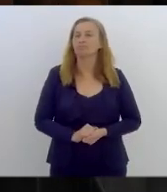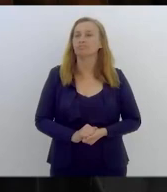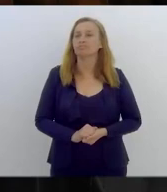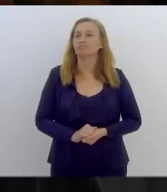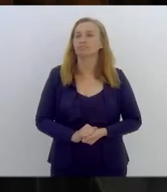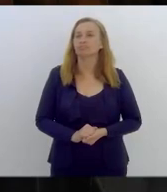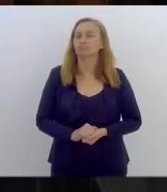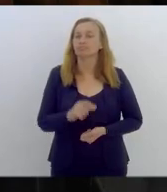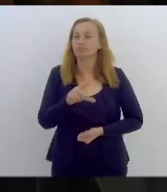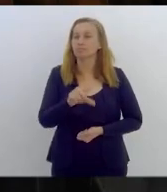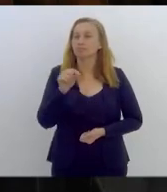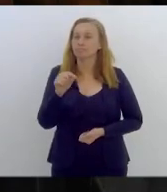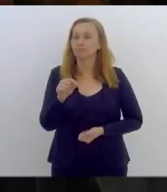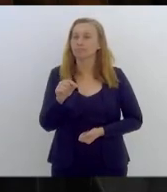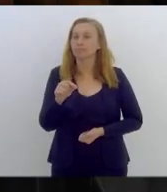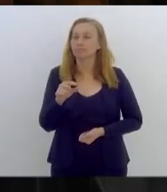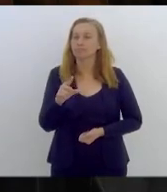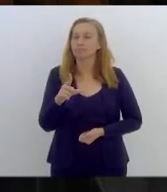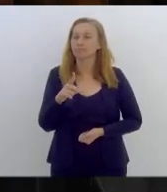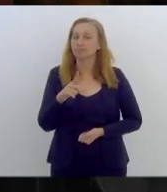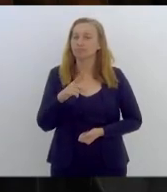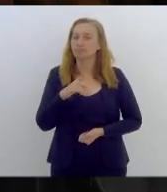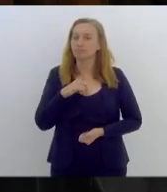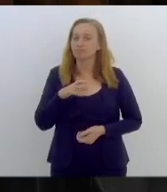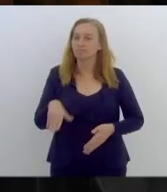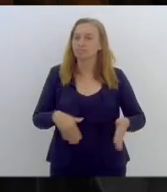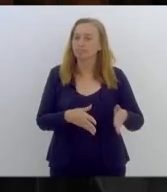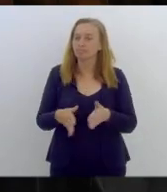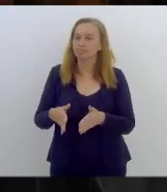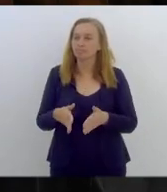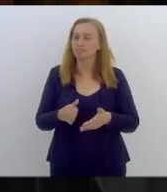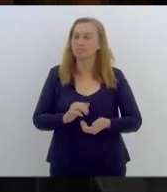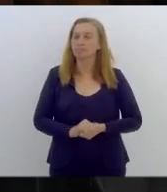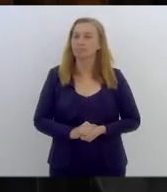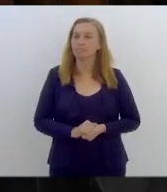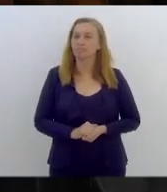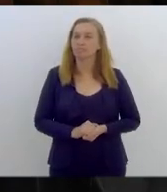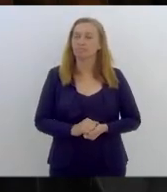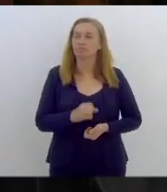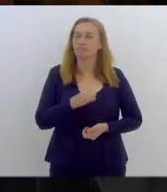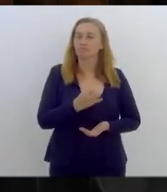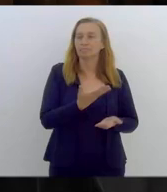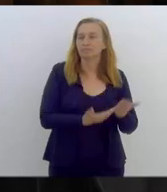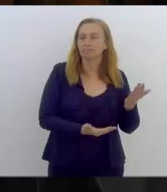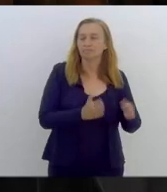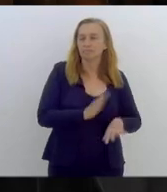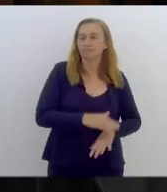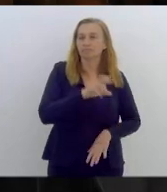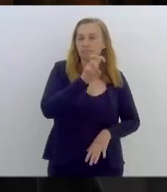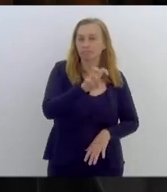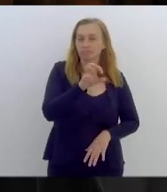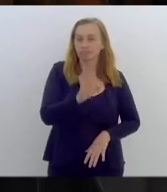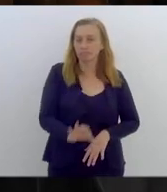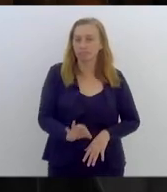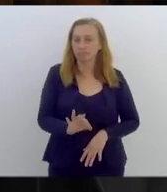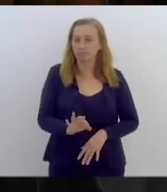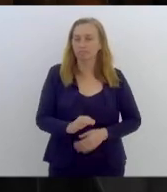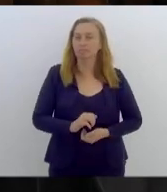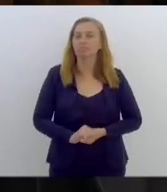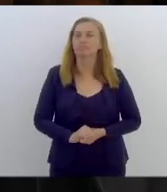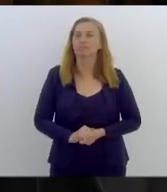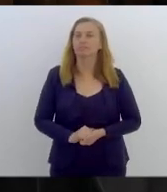definiu que teria um gatilho que se as perdas fossem maior do que 5% Elas